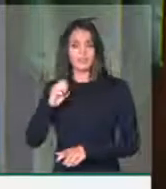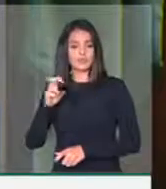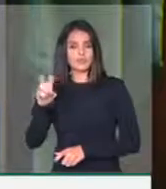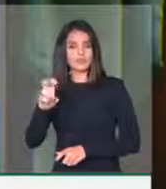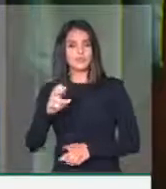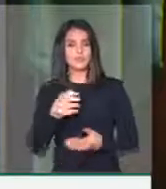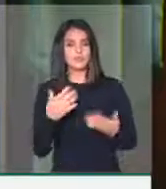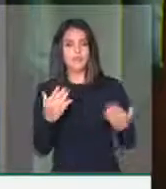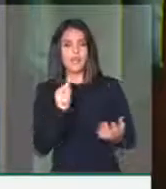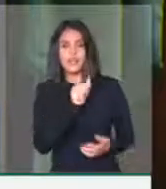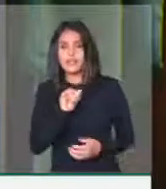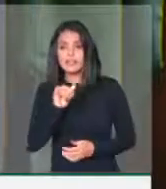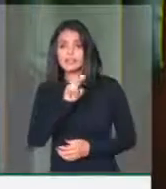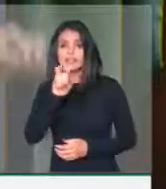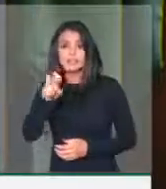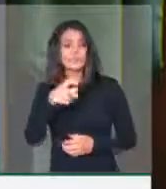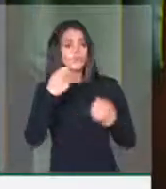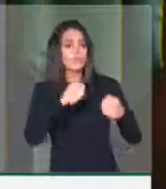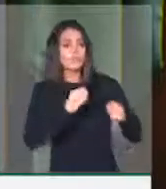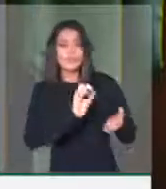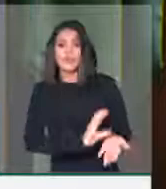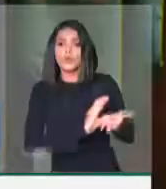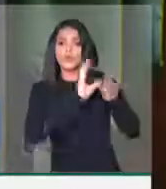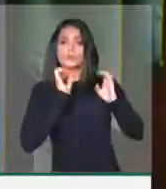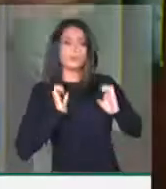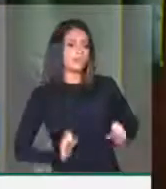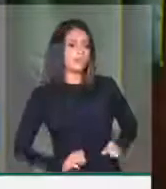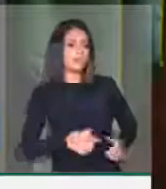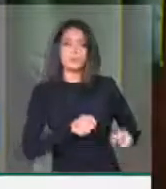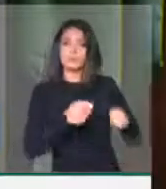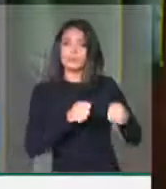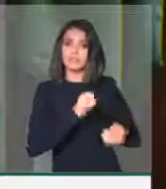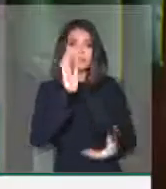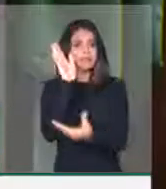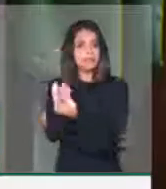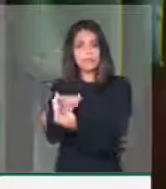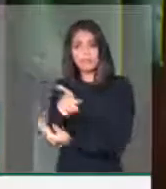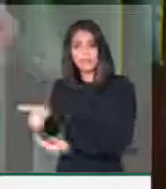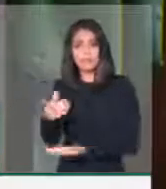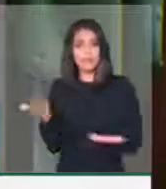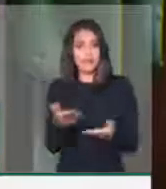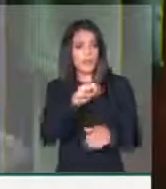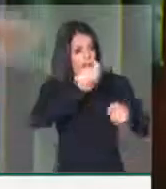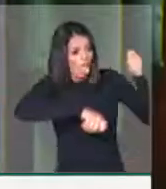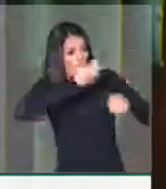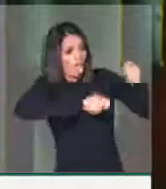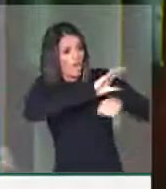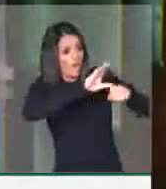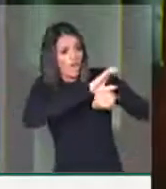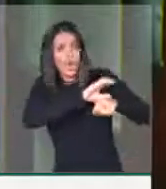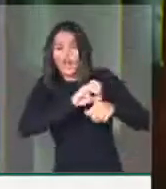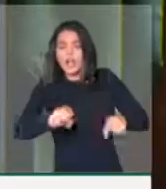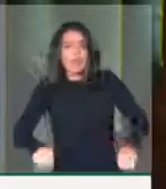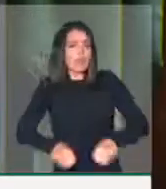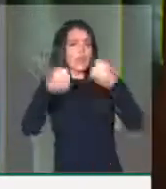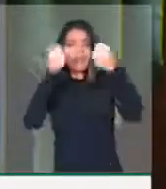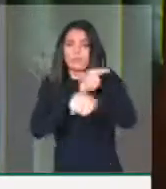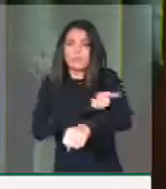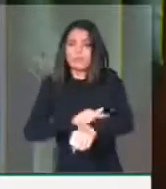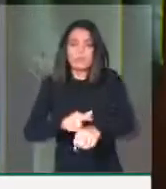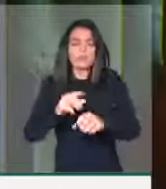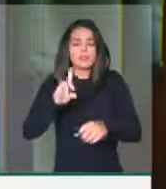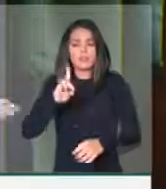que em pleno 2020 um deputado rasgue a Constituição e quebre o decoro, defendendo o tempo mais sombrio da